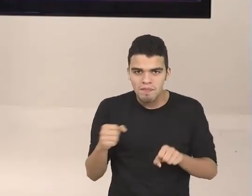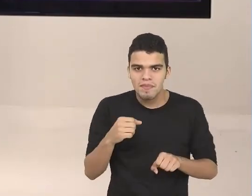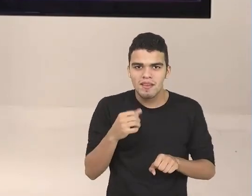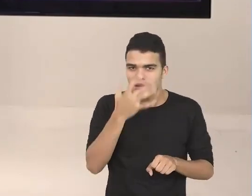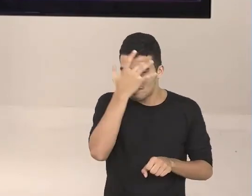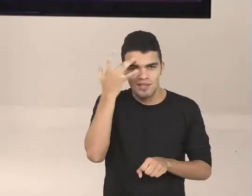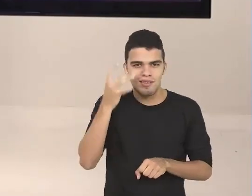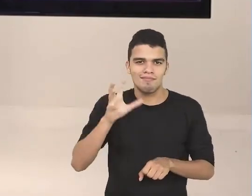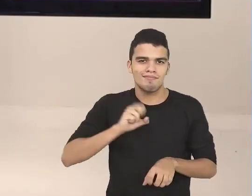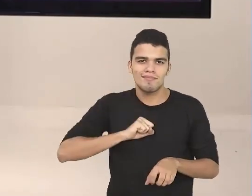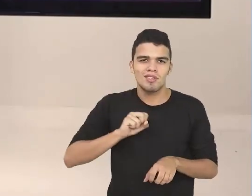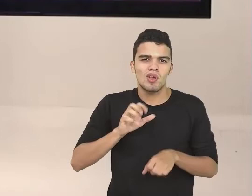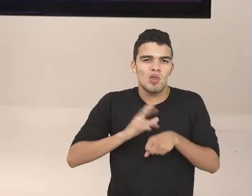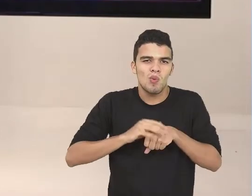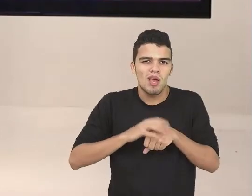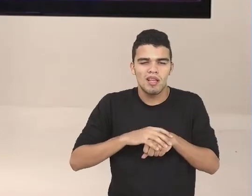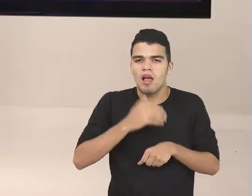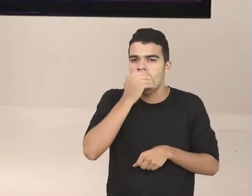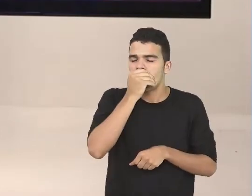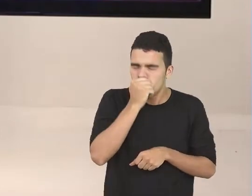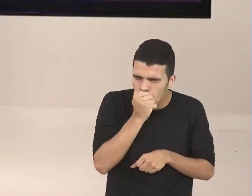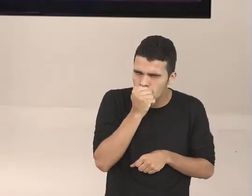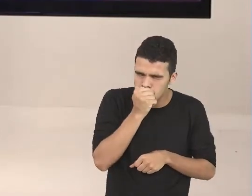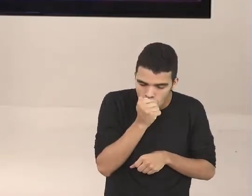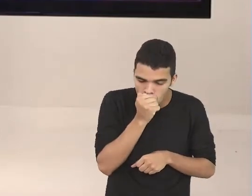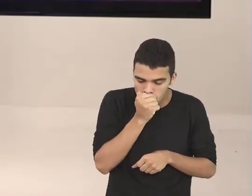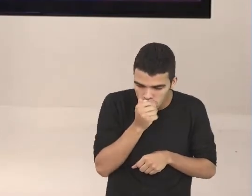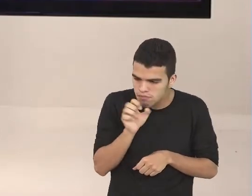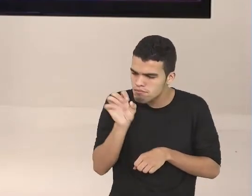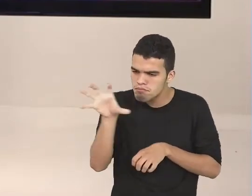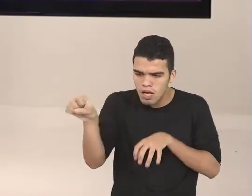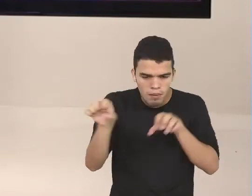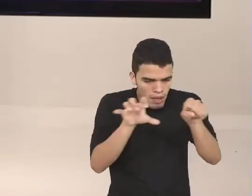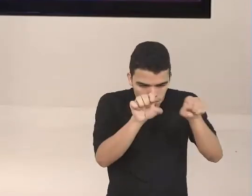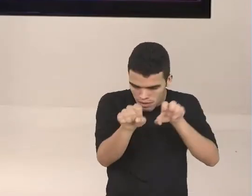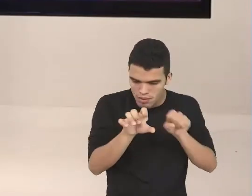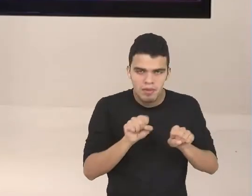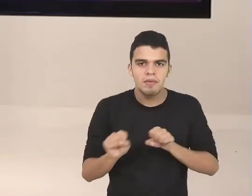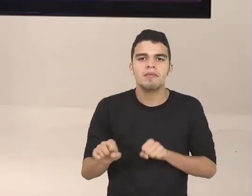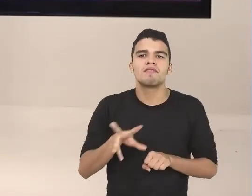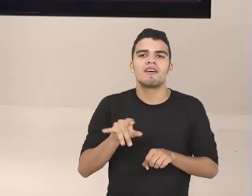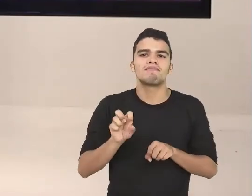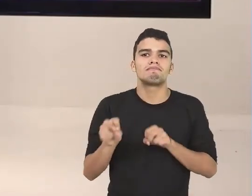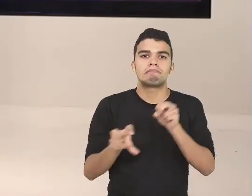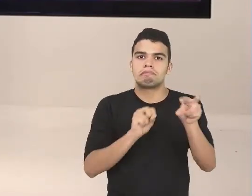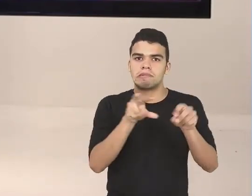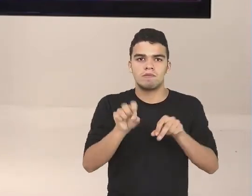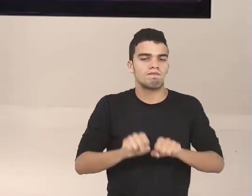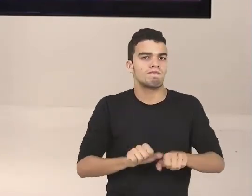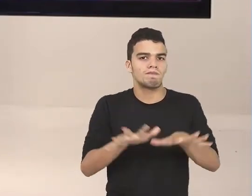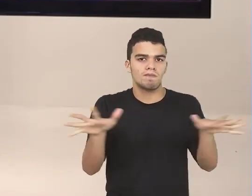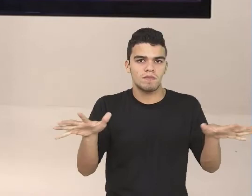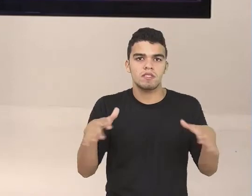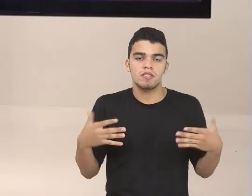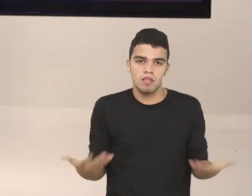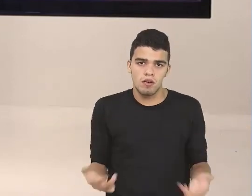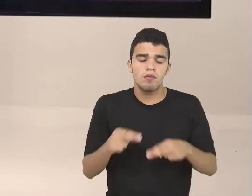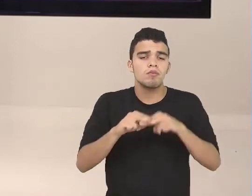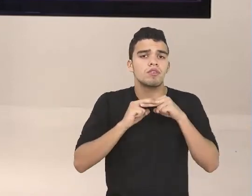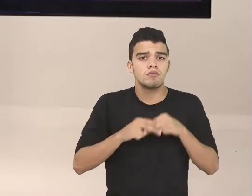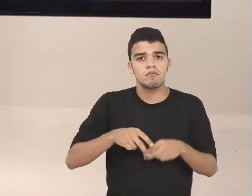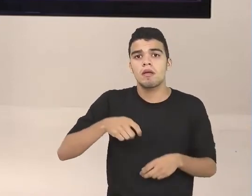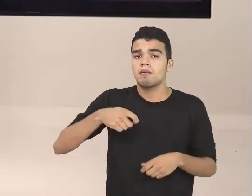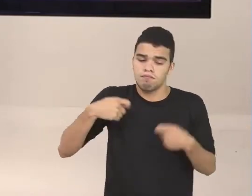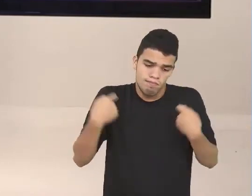ele demora até dias, vários dias para ser eliminado dali. Então você, ao chegar em casa com as compras, você obrigatoriamente deve